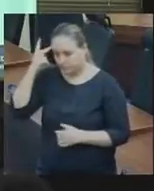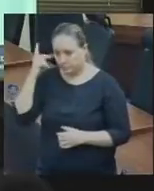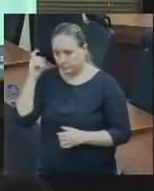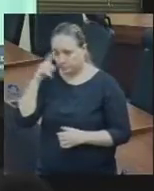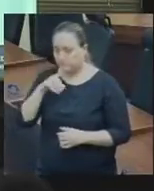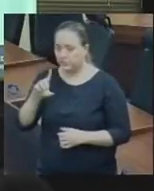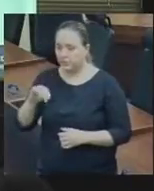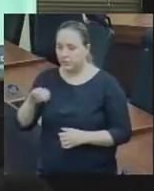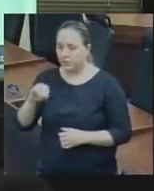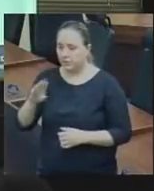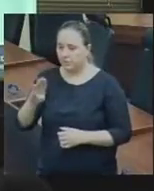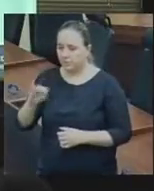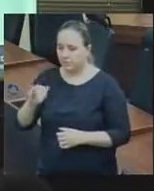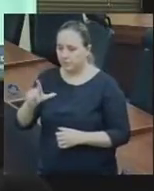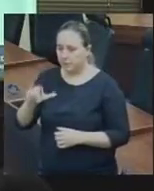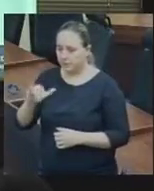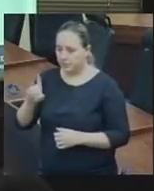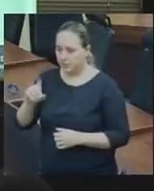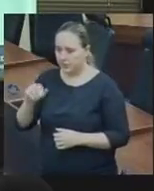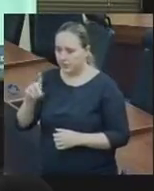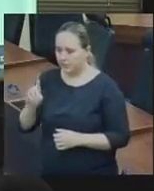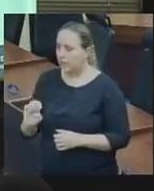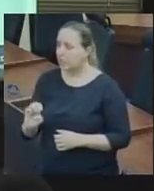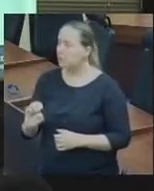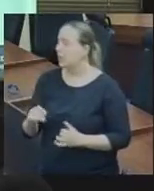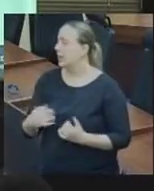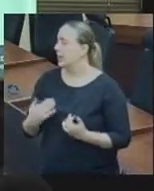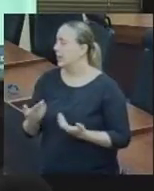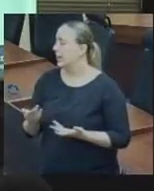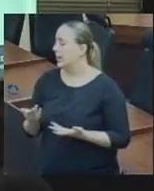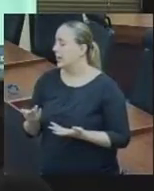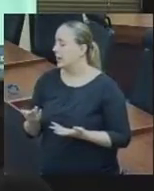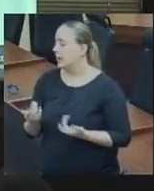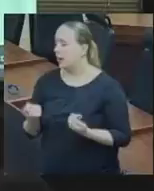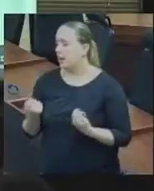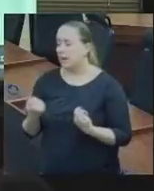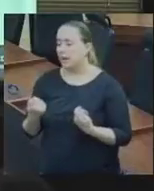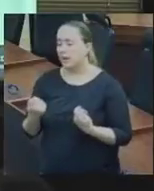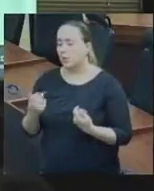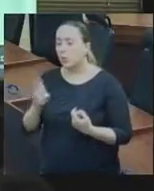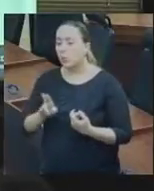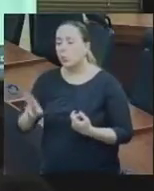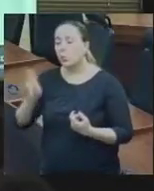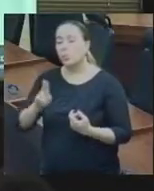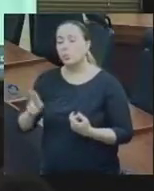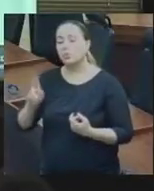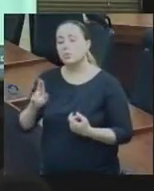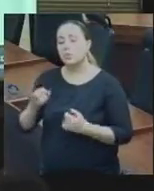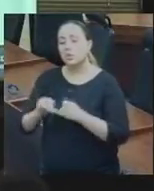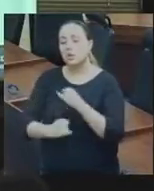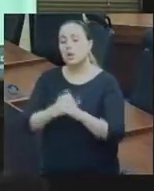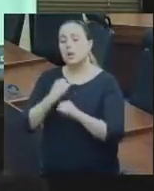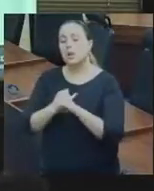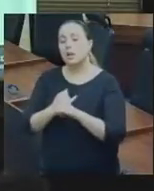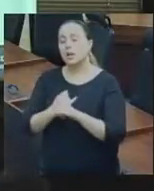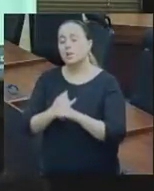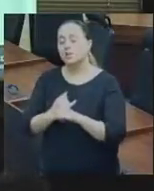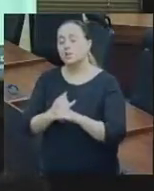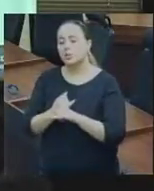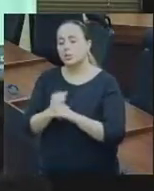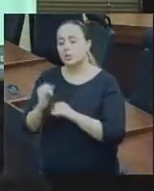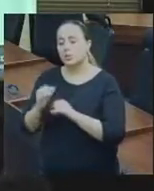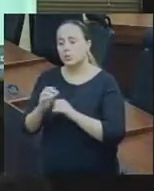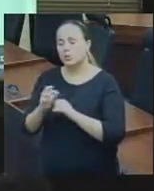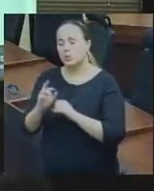e que explora um serviço de namoro pela internet não é que vê ali um caminho